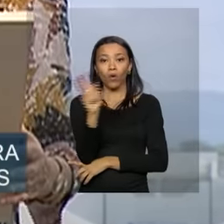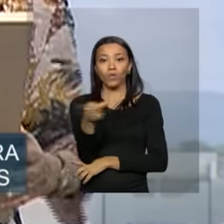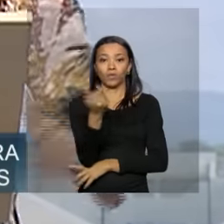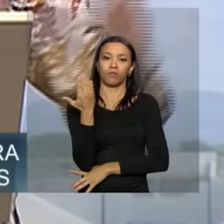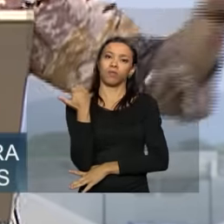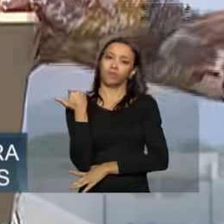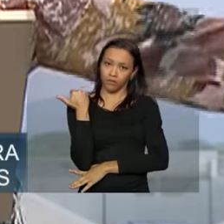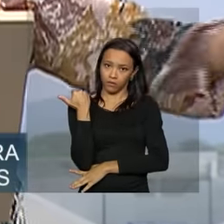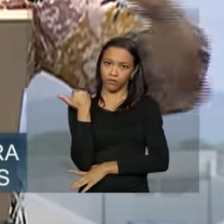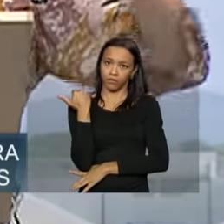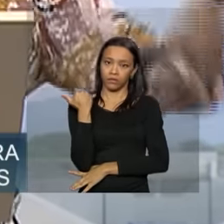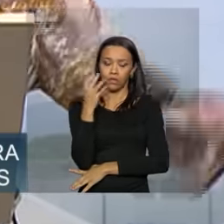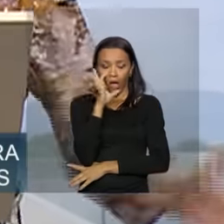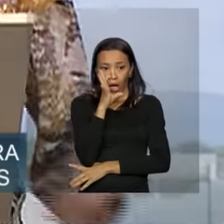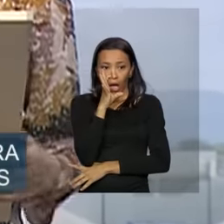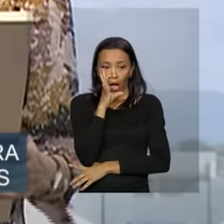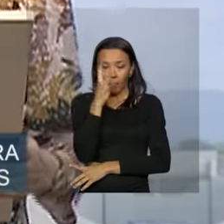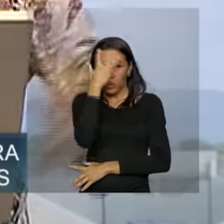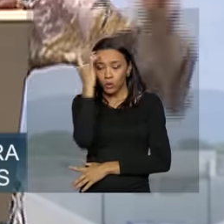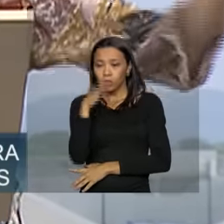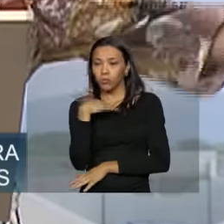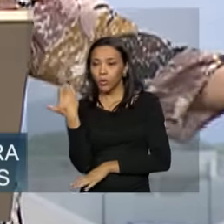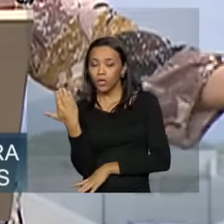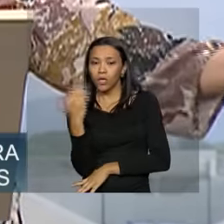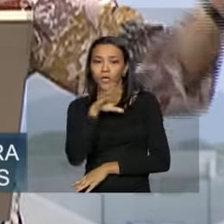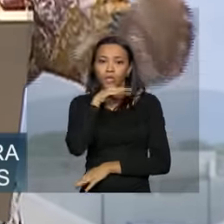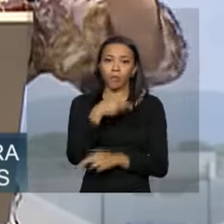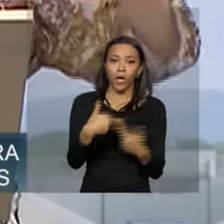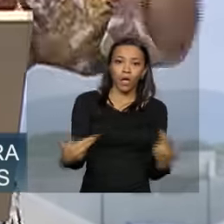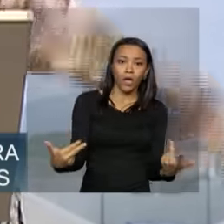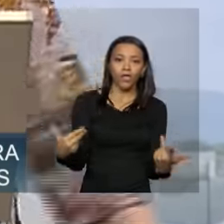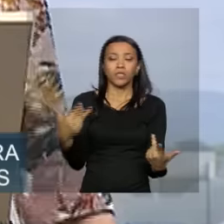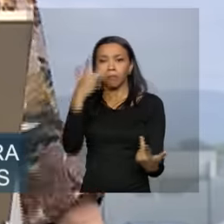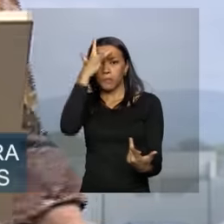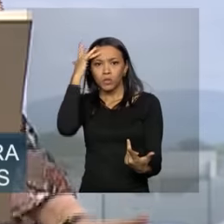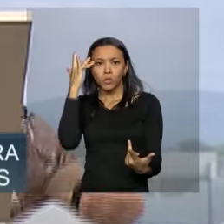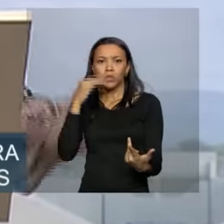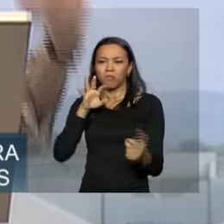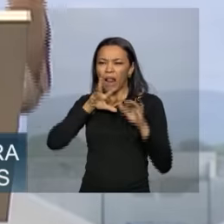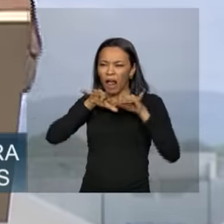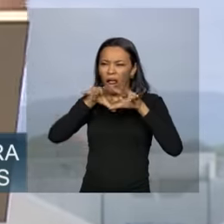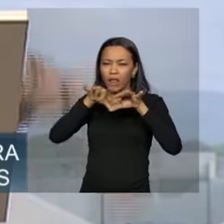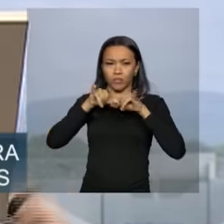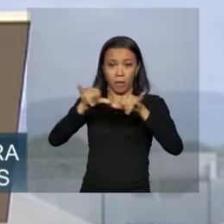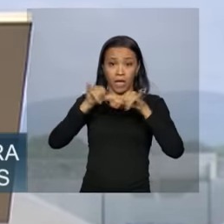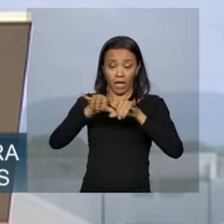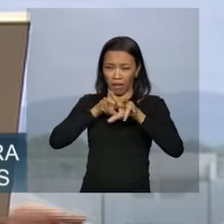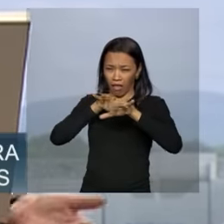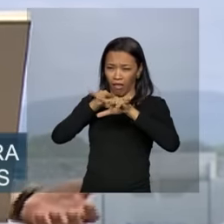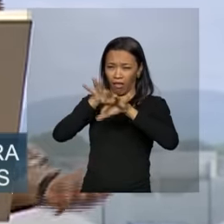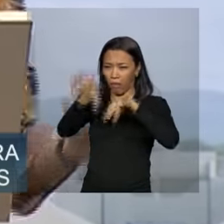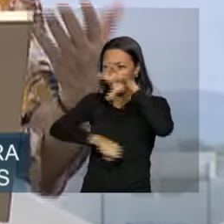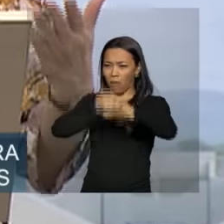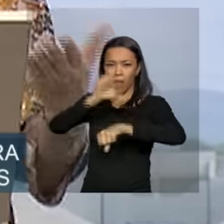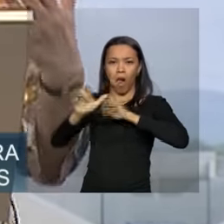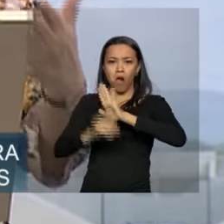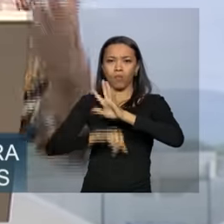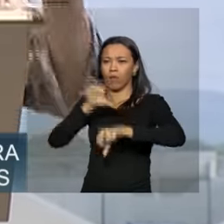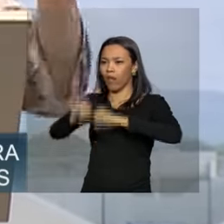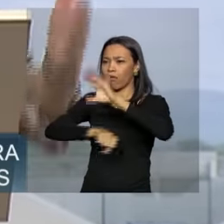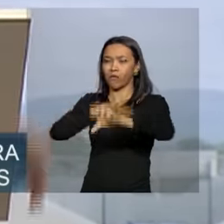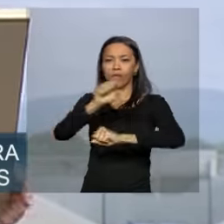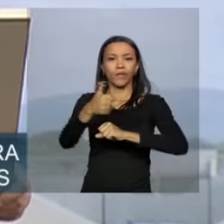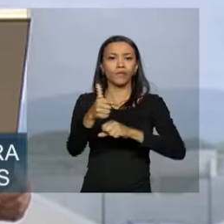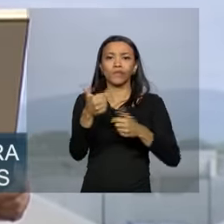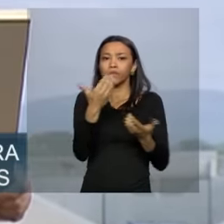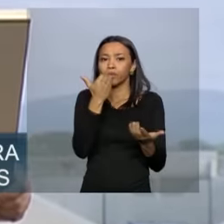antes, de trágico e de dramático, que era a pessoa invadir supermercado, entrar em feira porque não tinham